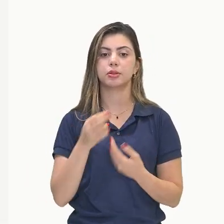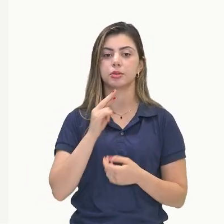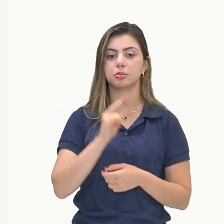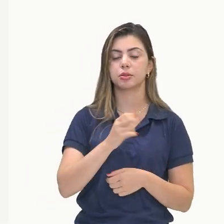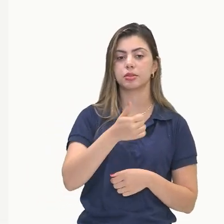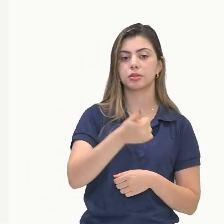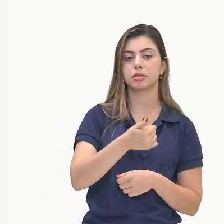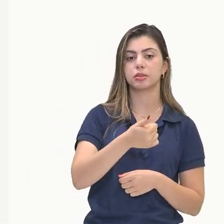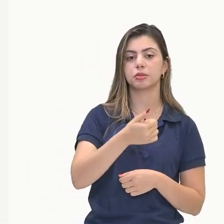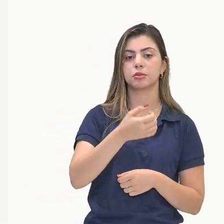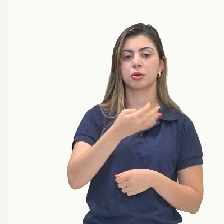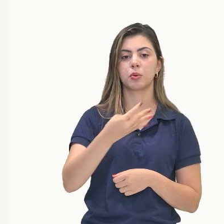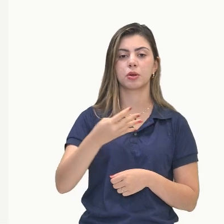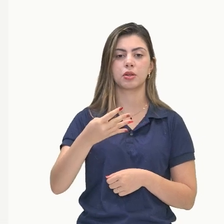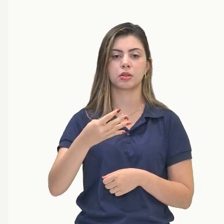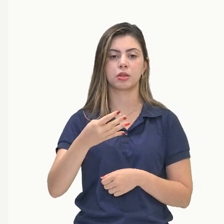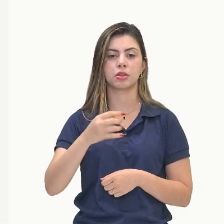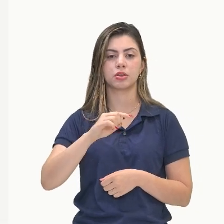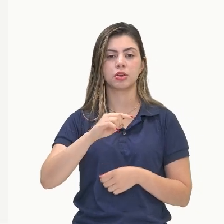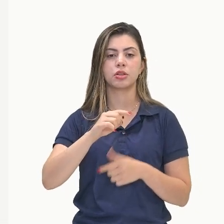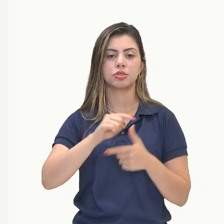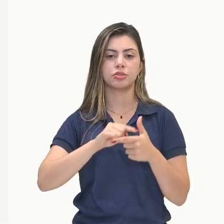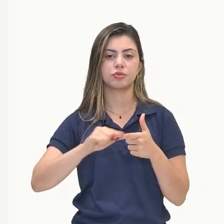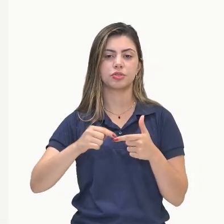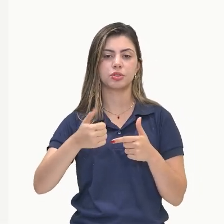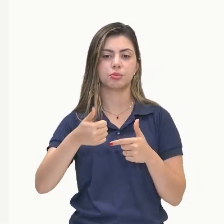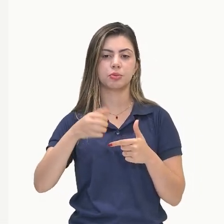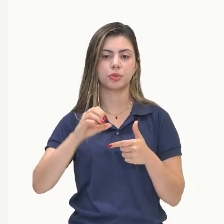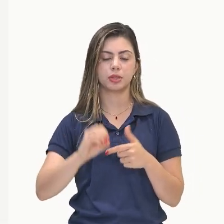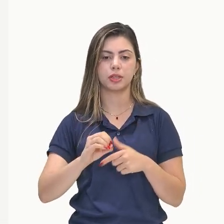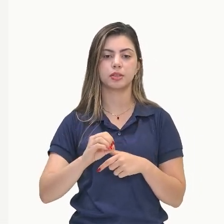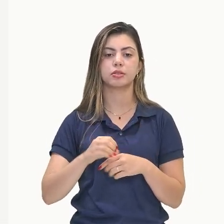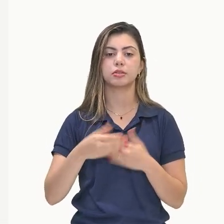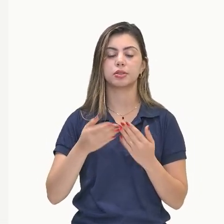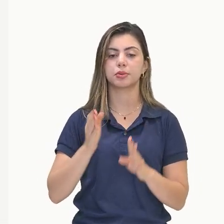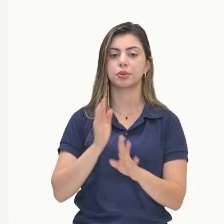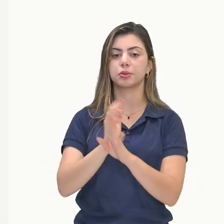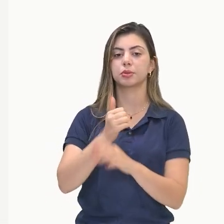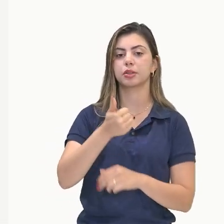144 dividido por 10, então eu tenho aqui que a carga total é